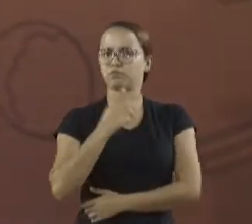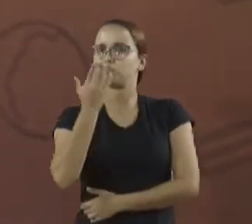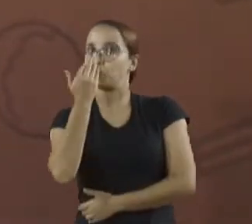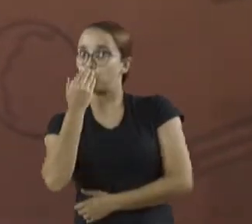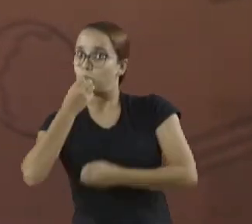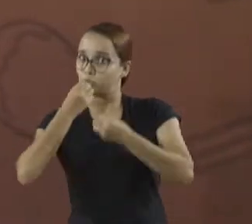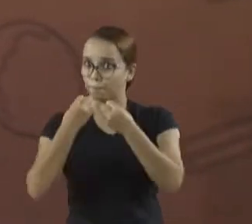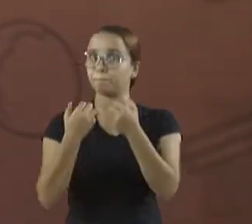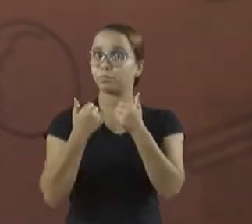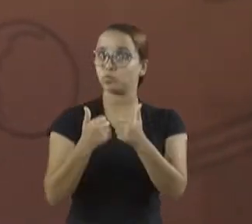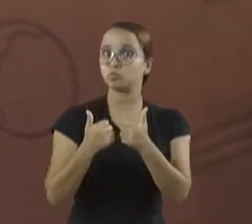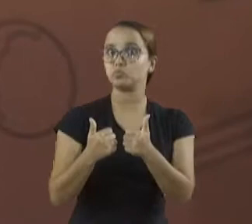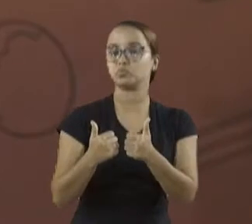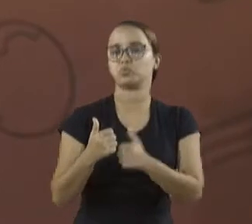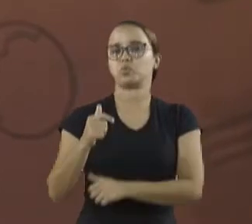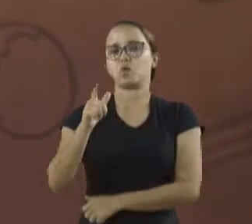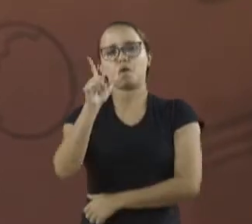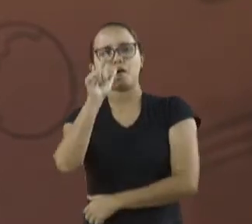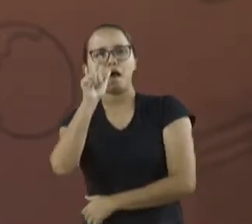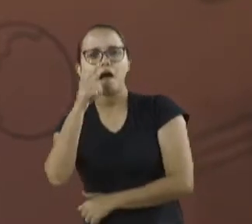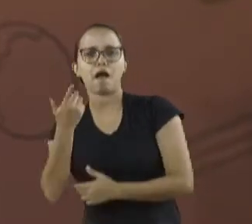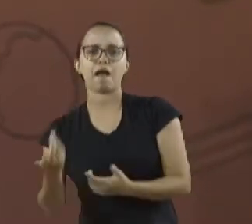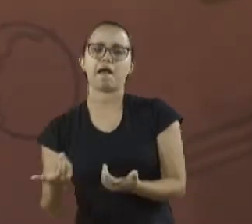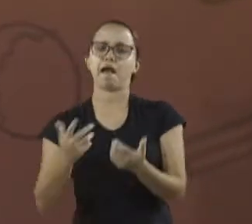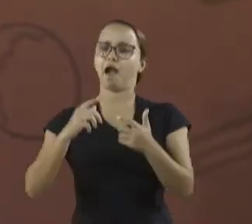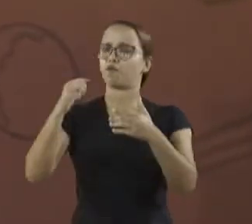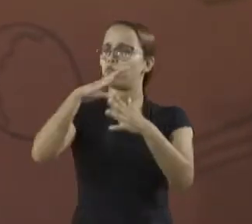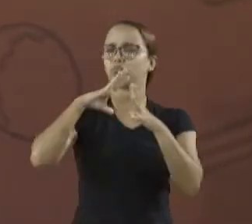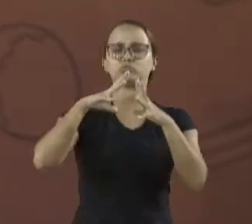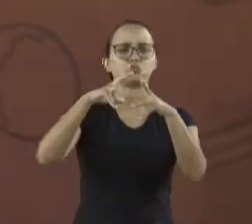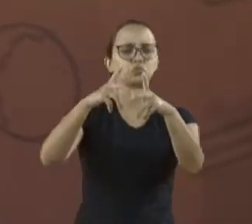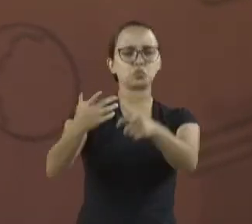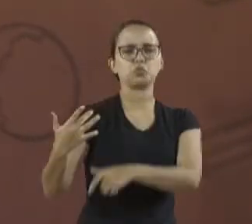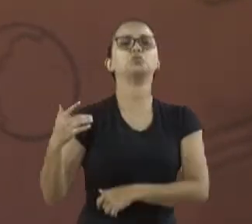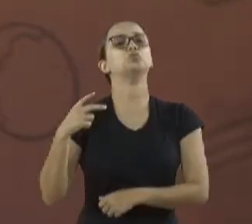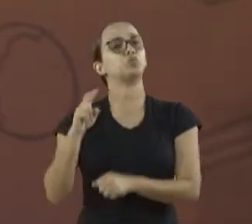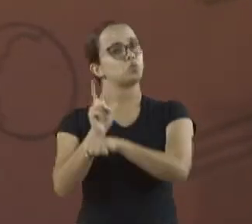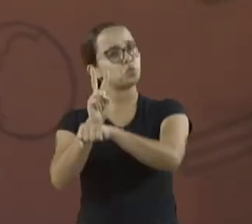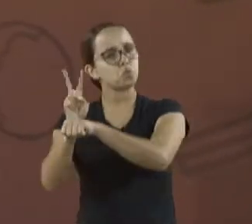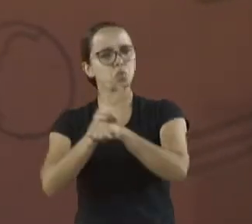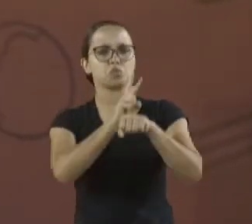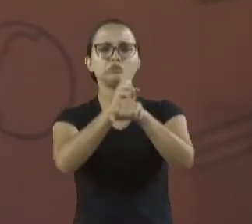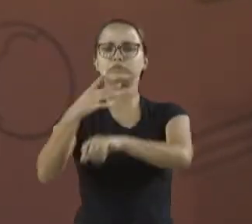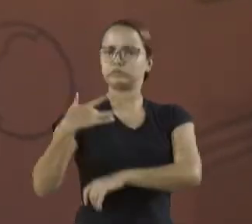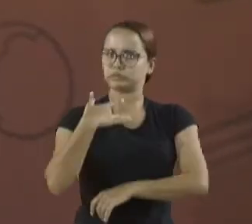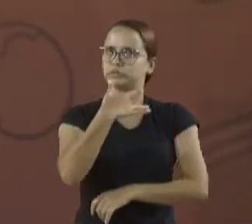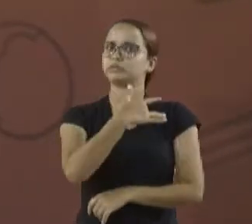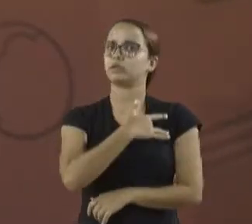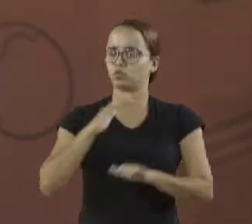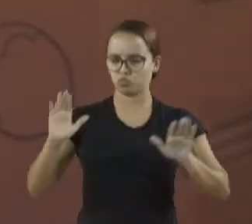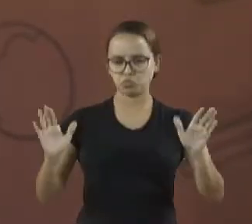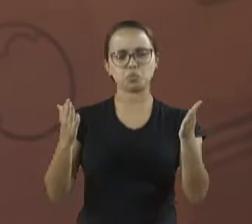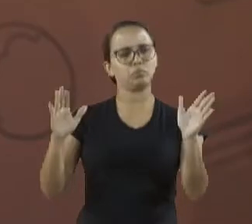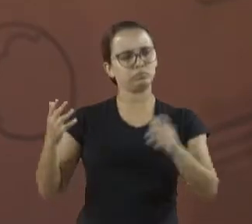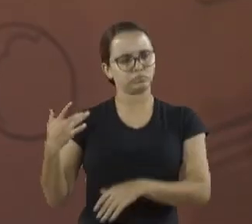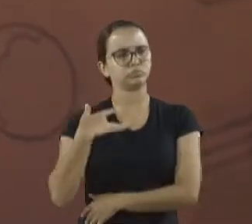alimentação, tomar água diariamente. Tudo isso são cuidados da saúde e podem ser enquadrados também como promoção da saúde.